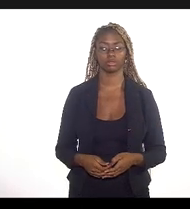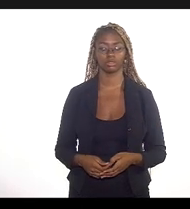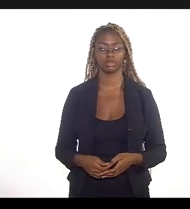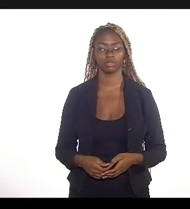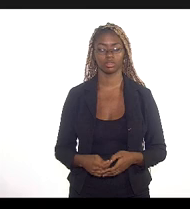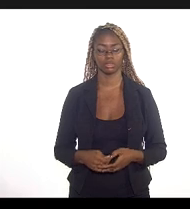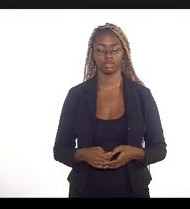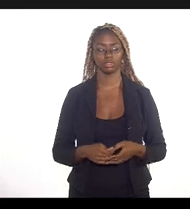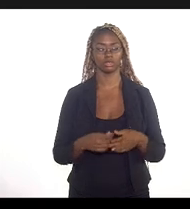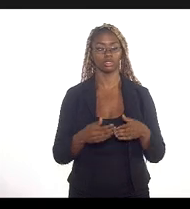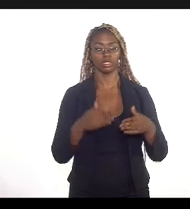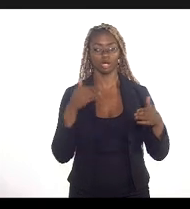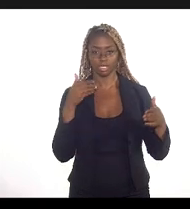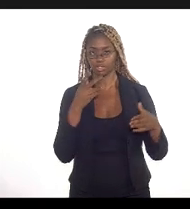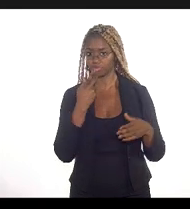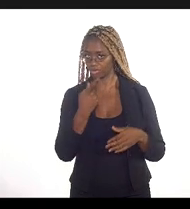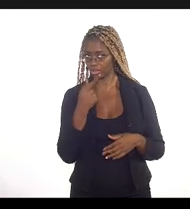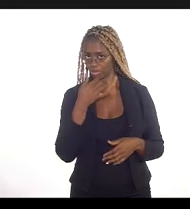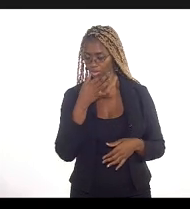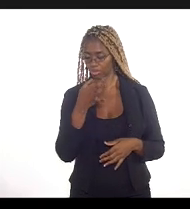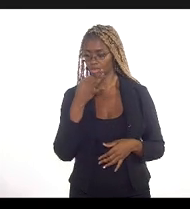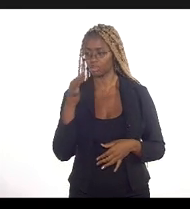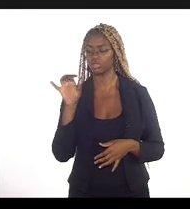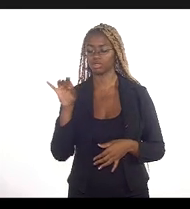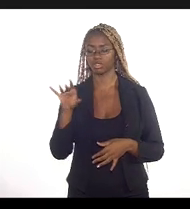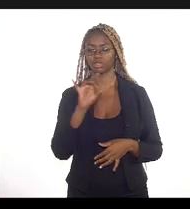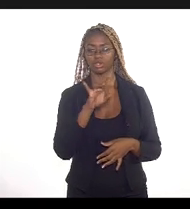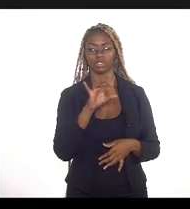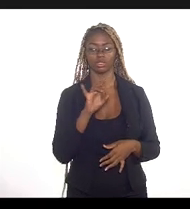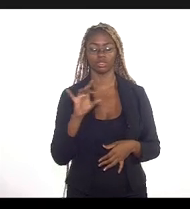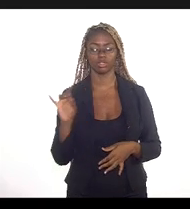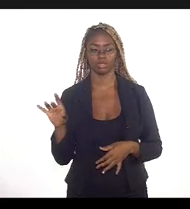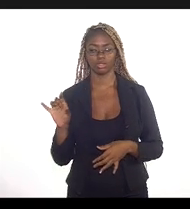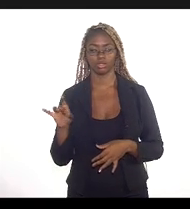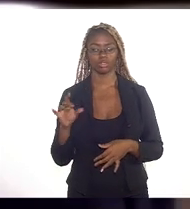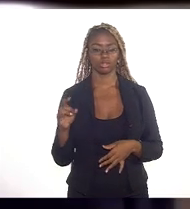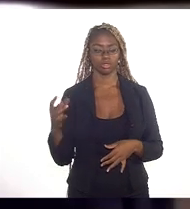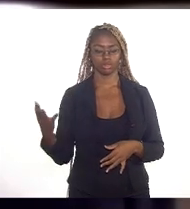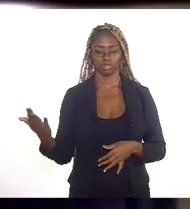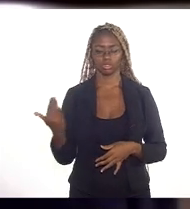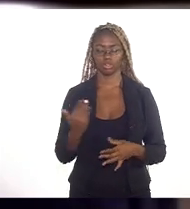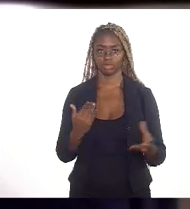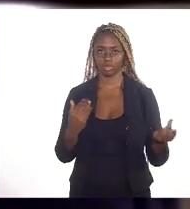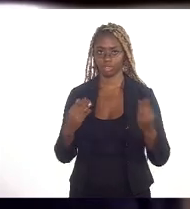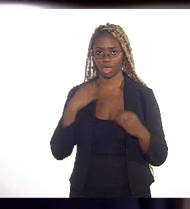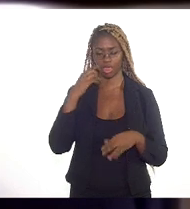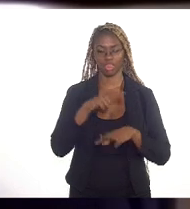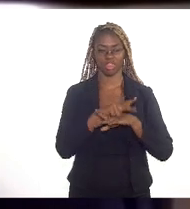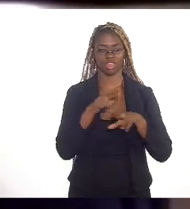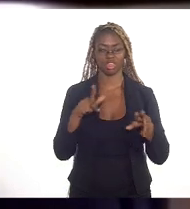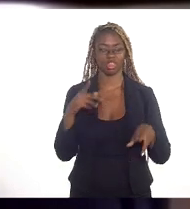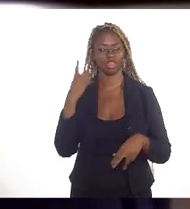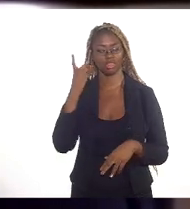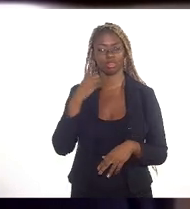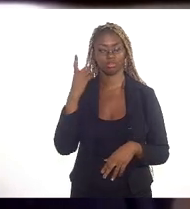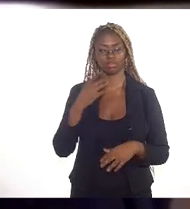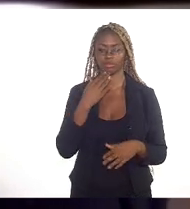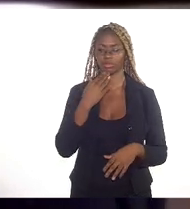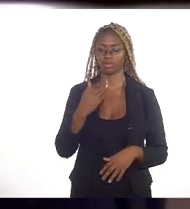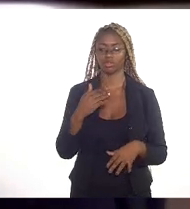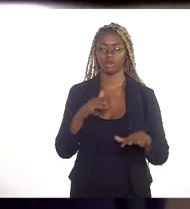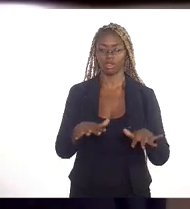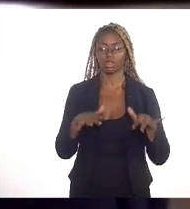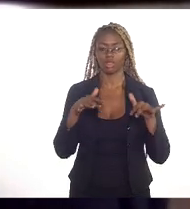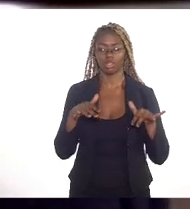antes de eu colher os pareceres, eu recebi de mais de um deputado pedido para audiência pública. Como